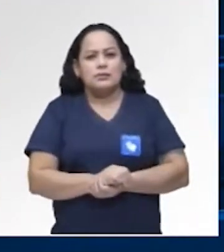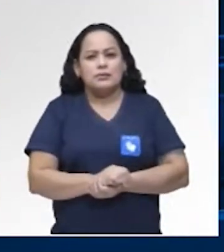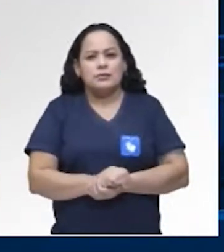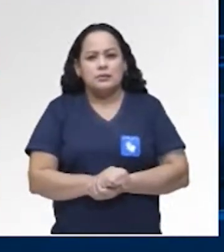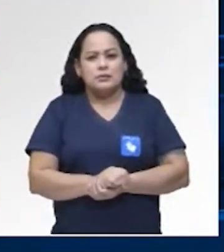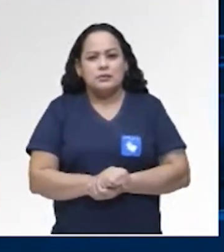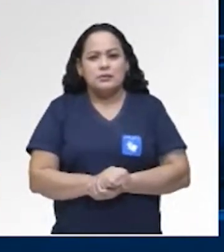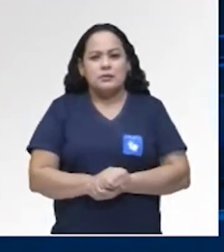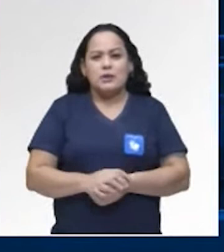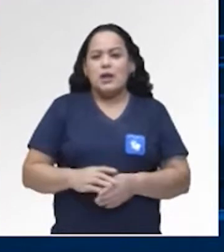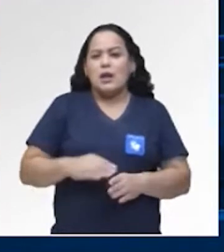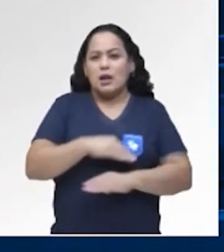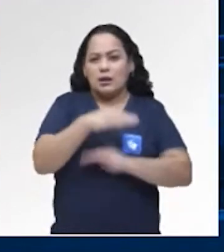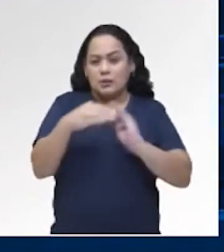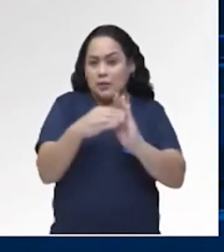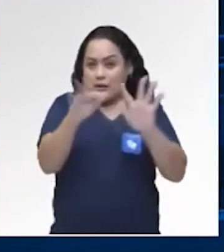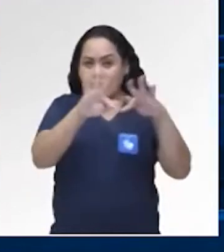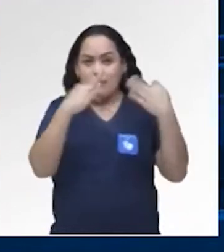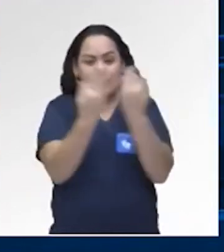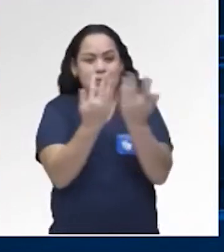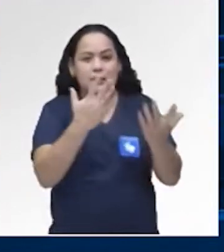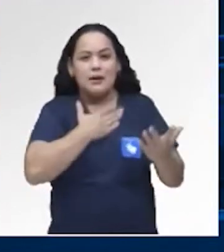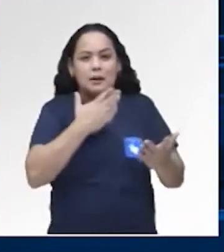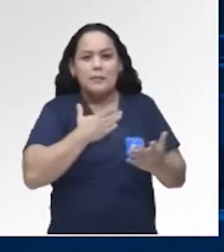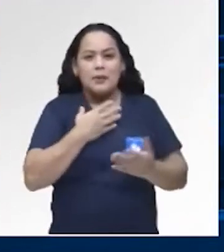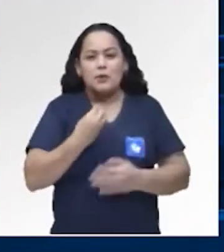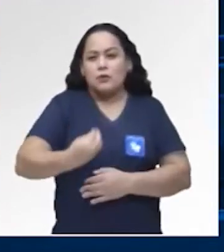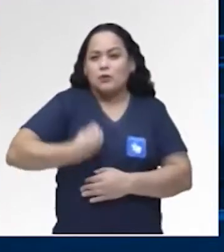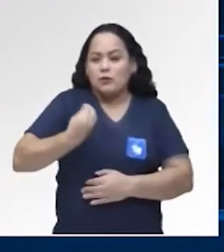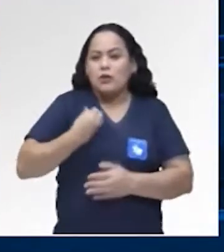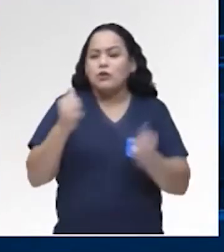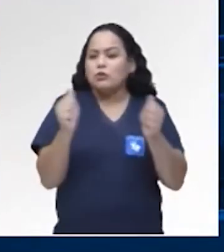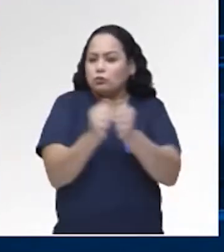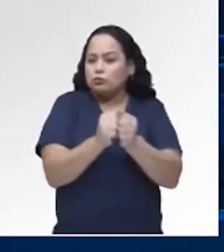going to live with me. Então, toda a minha família vai morar comigo.